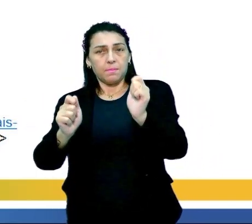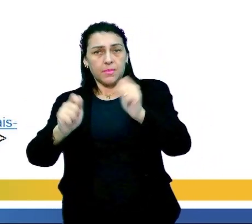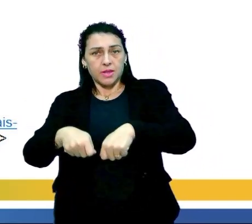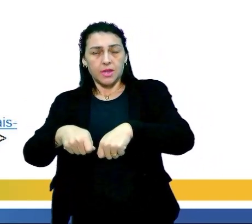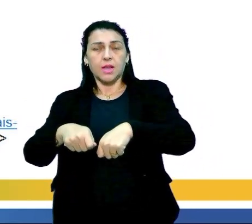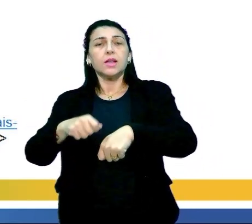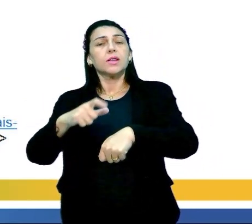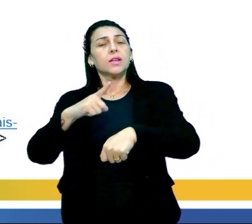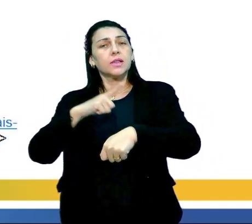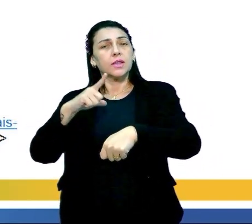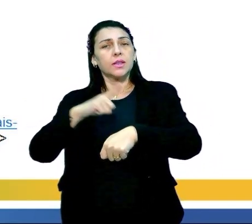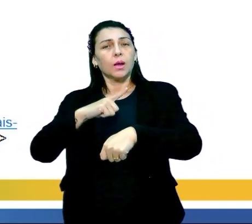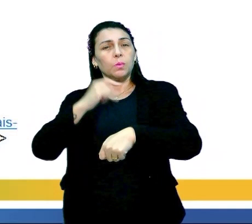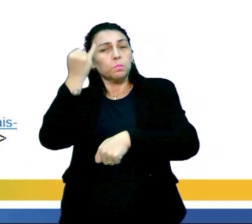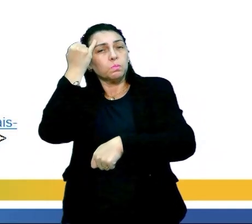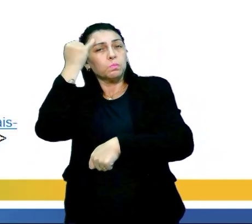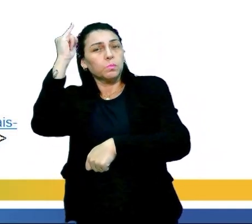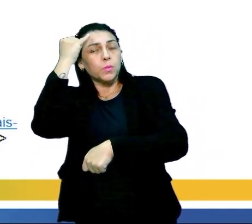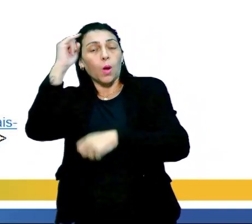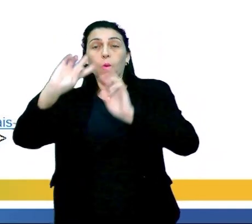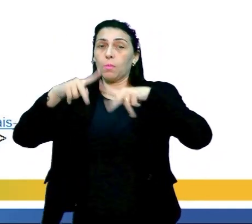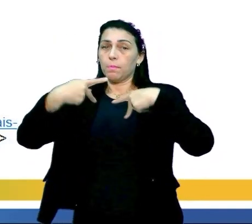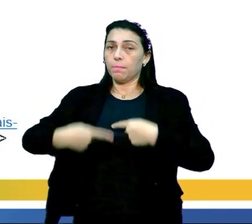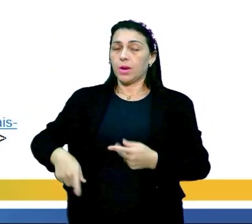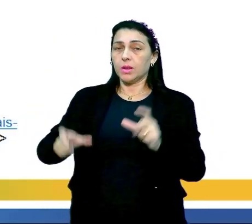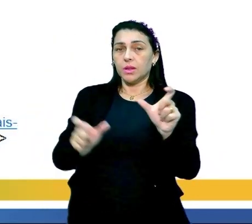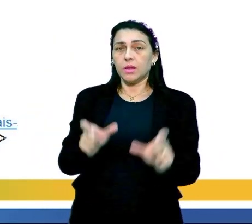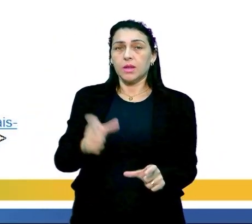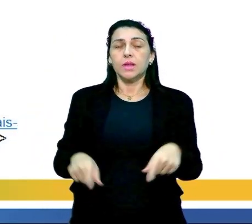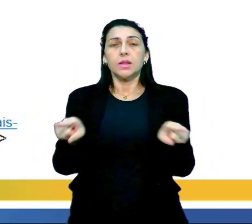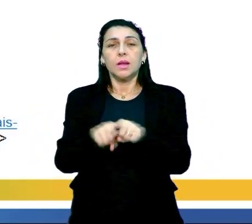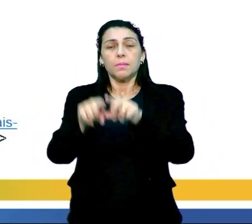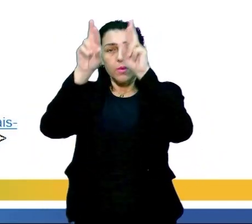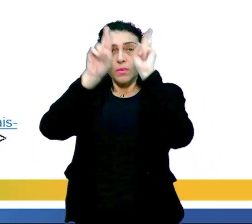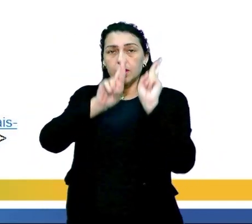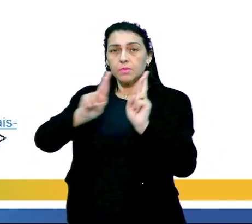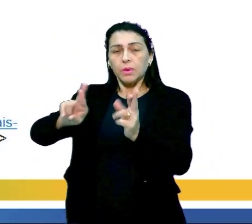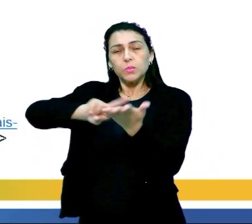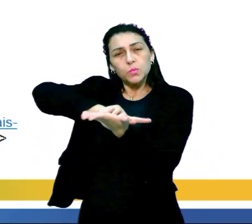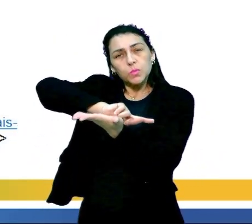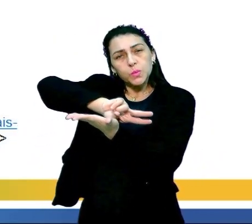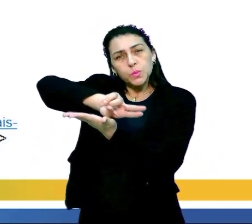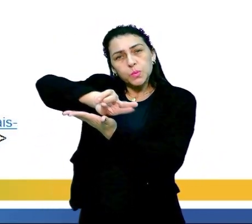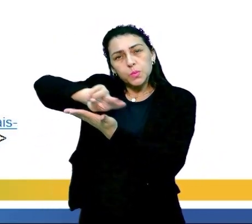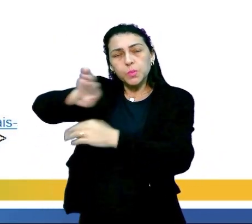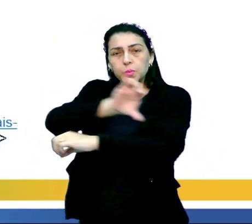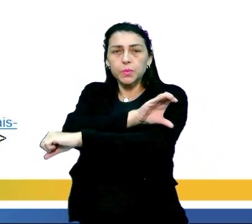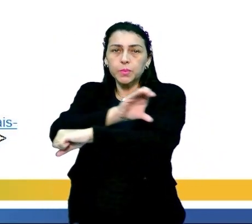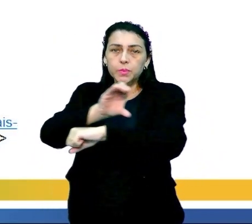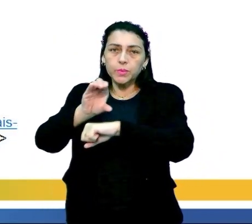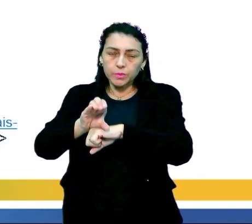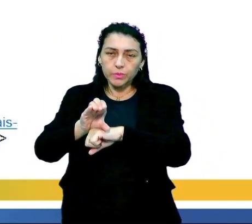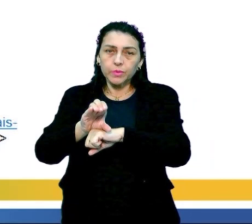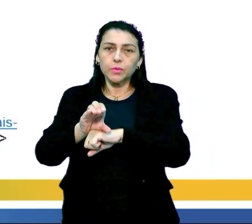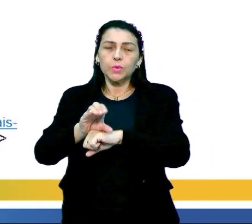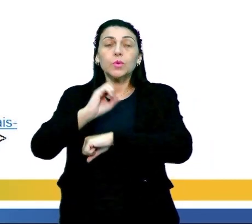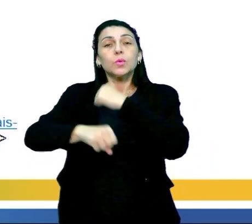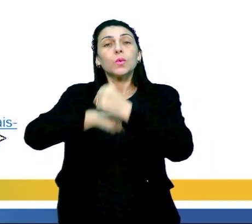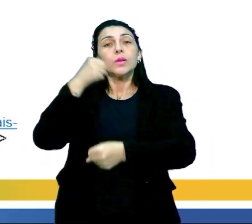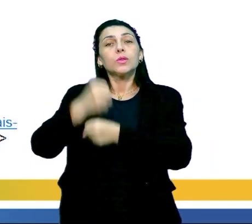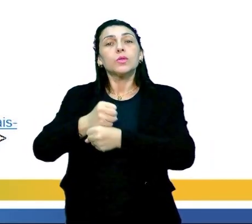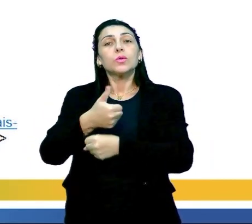de promover a criatividade humana e também o respeito à diversidade cultural. No ano